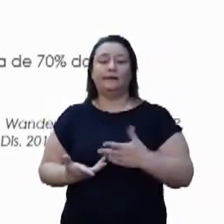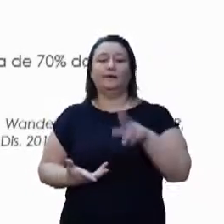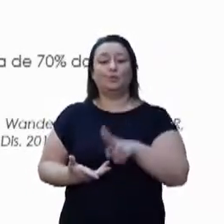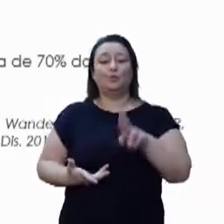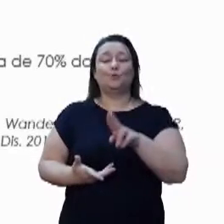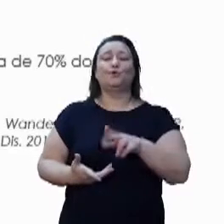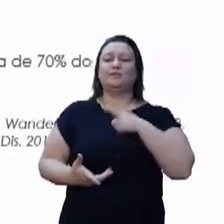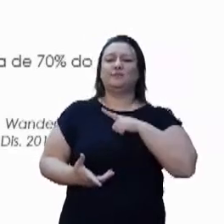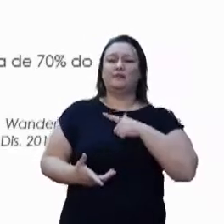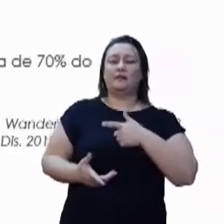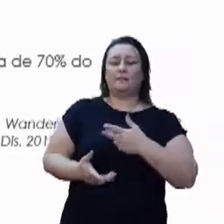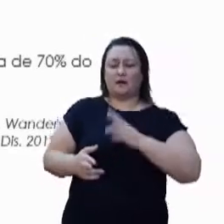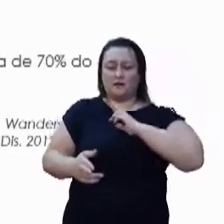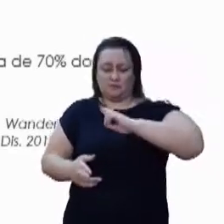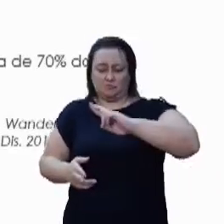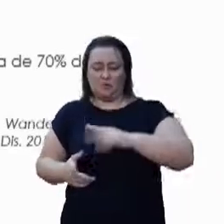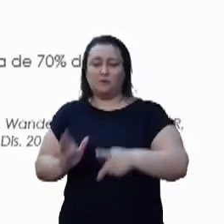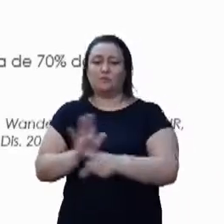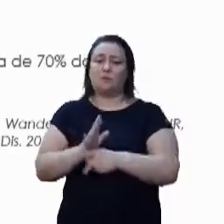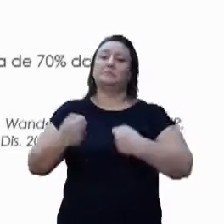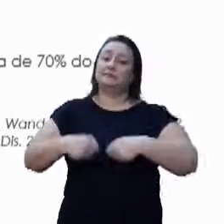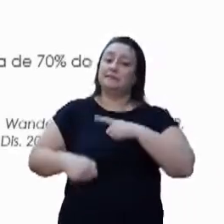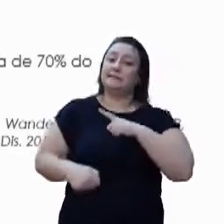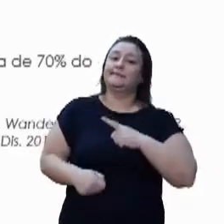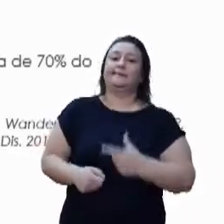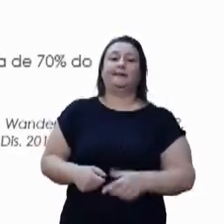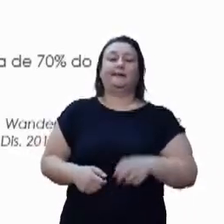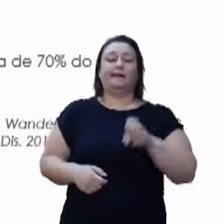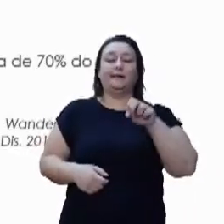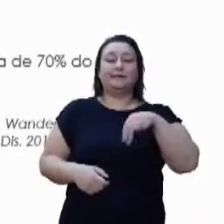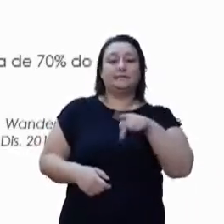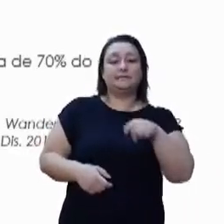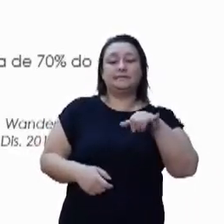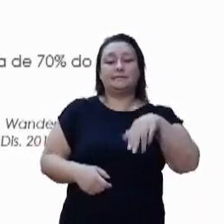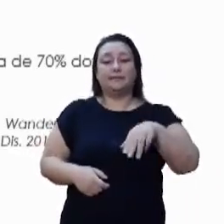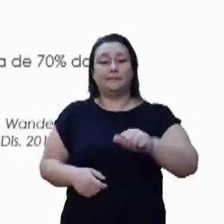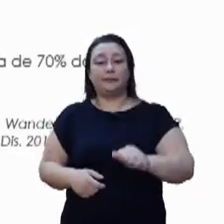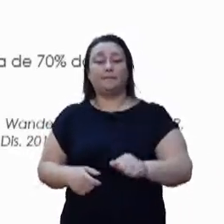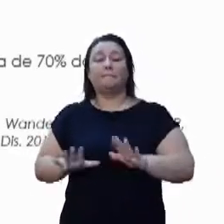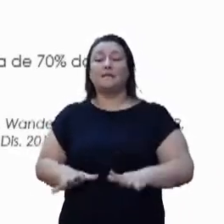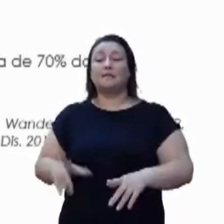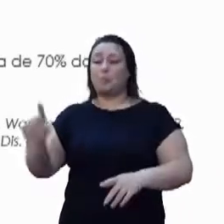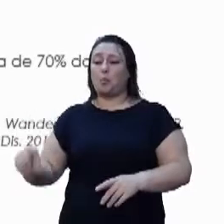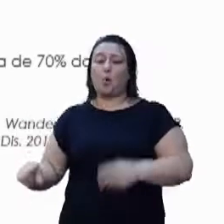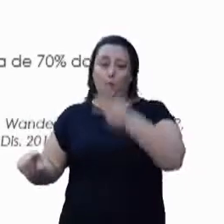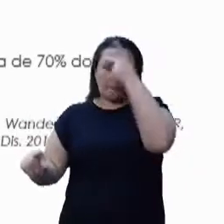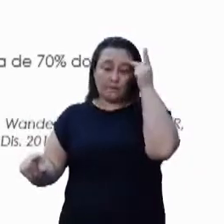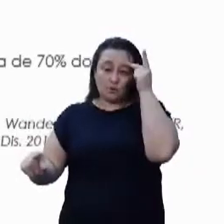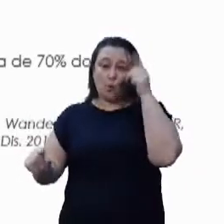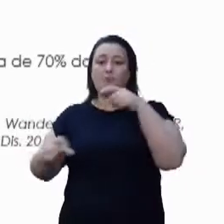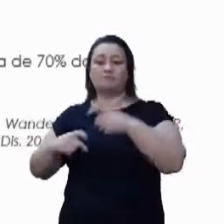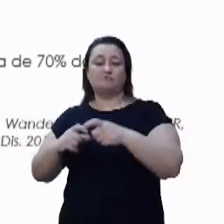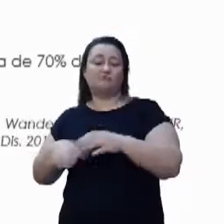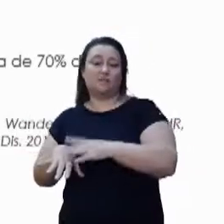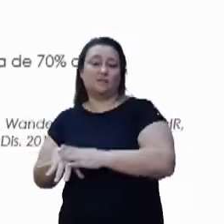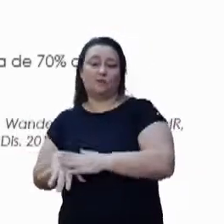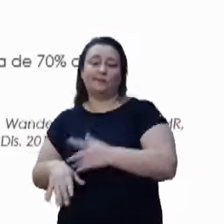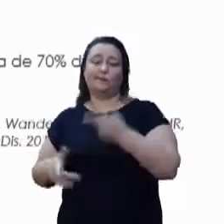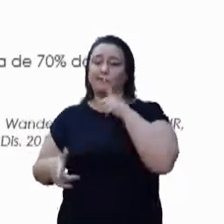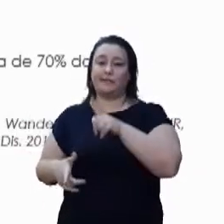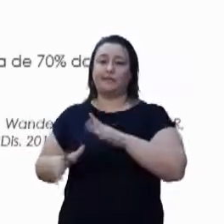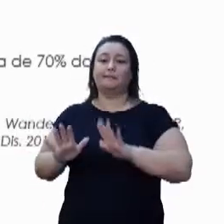bezafibratos, deve haver uma atividade enzimática residual, e isso ocorre só numa minoria dos pacientes. Até o momento não foram feitos